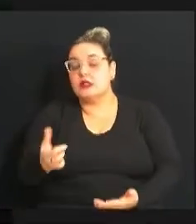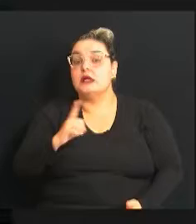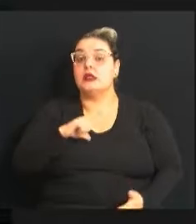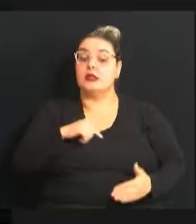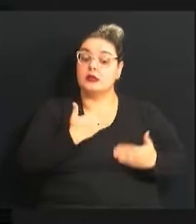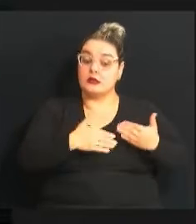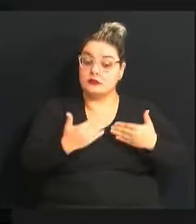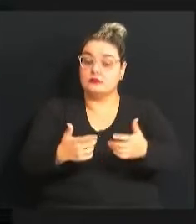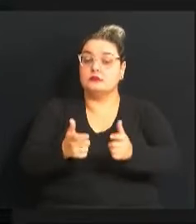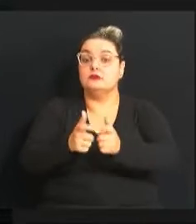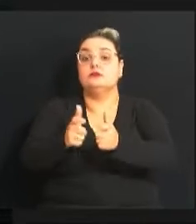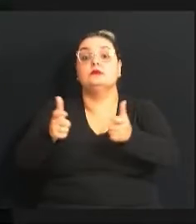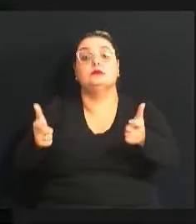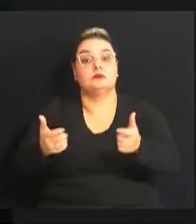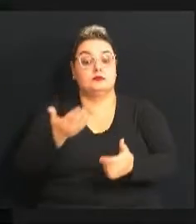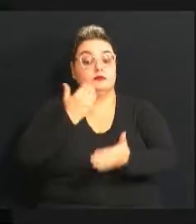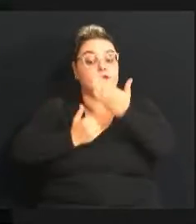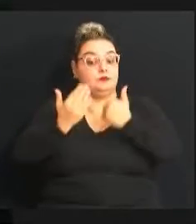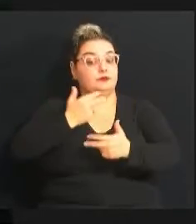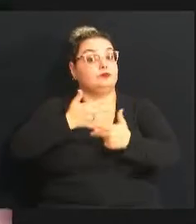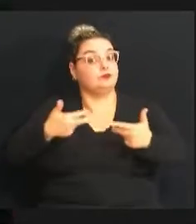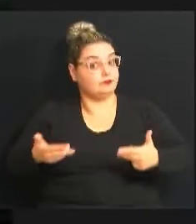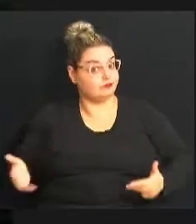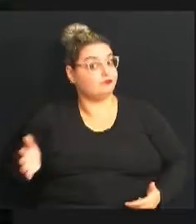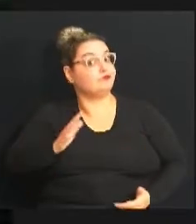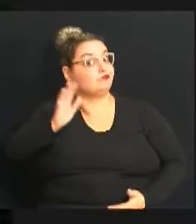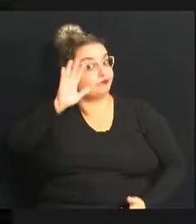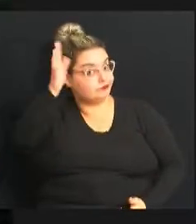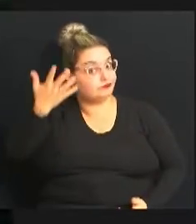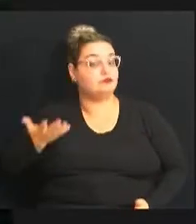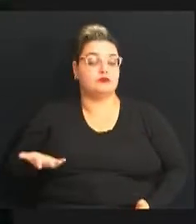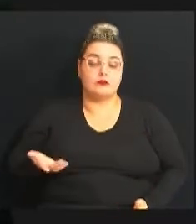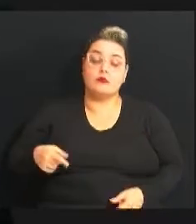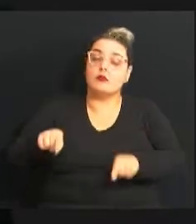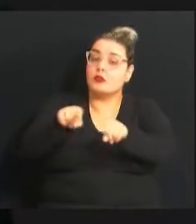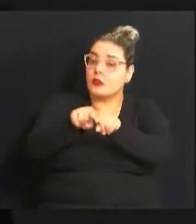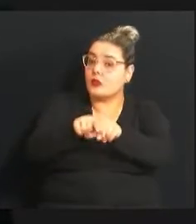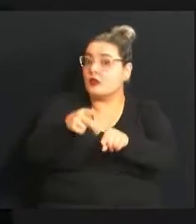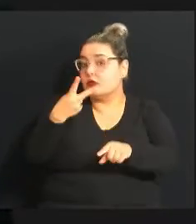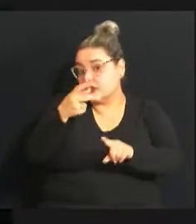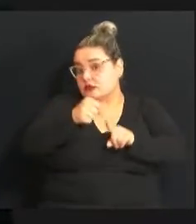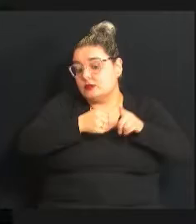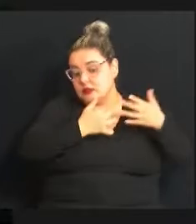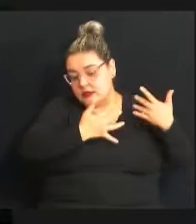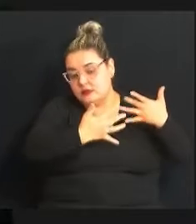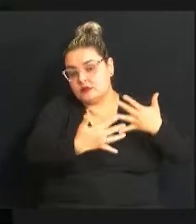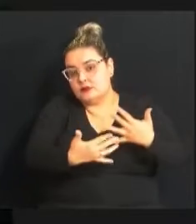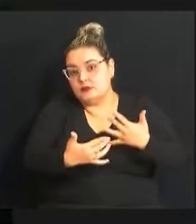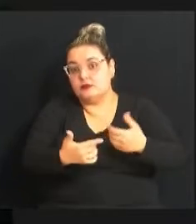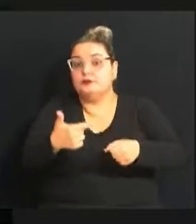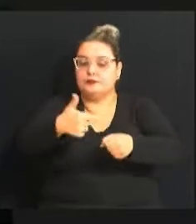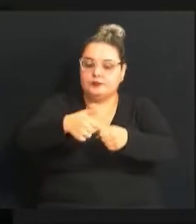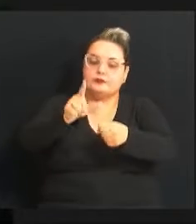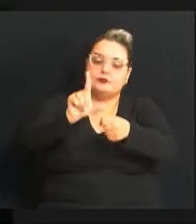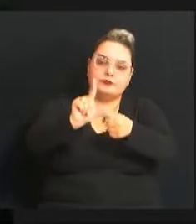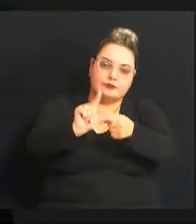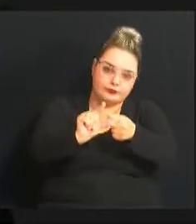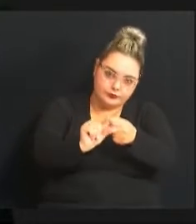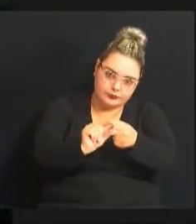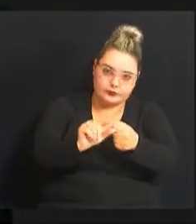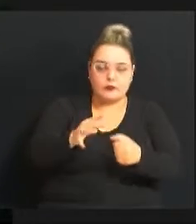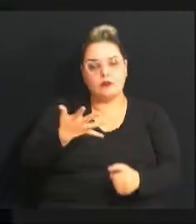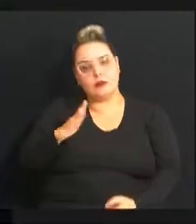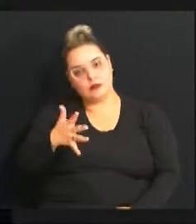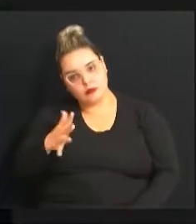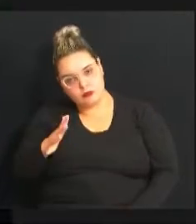do preço dos alimentos de forma bem significativa, mas também nesses 2 últimos meses de queda do preço dos combustíveis. Na média, o